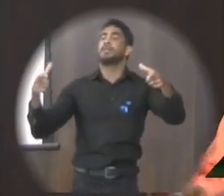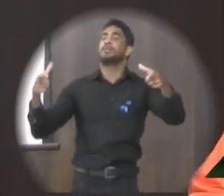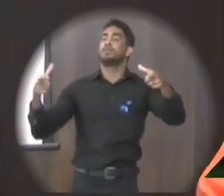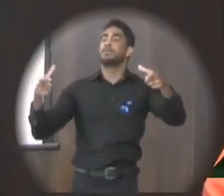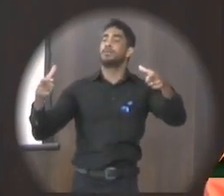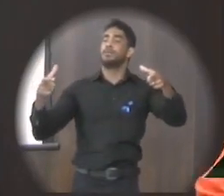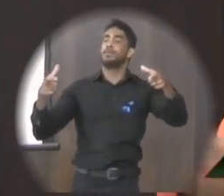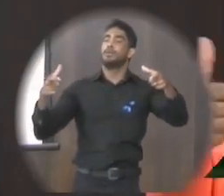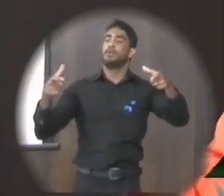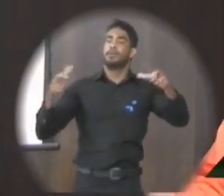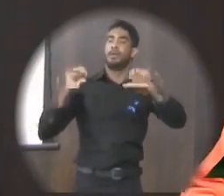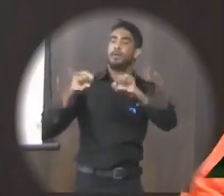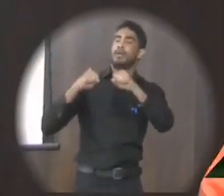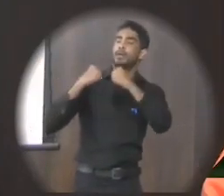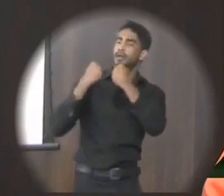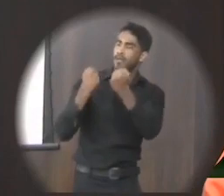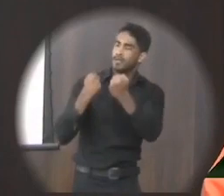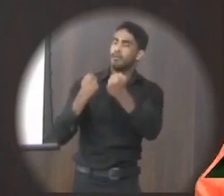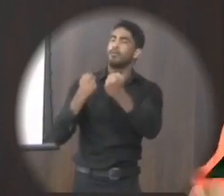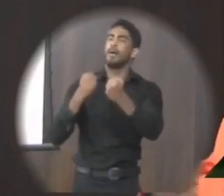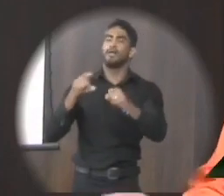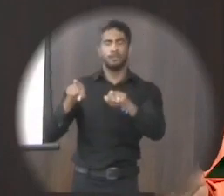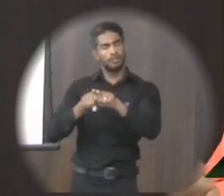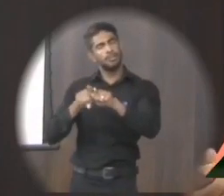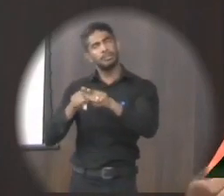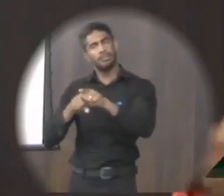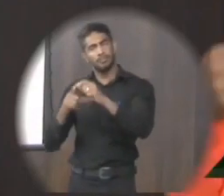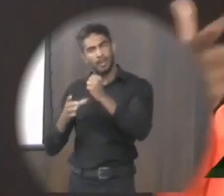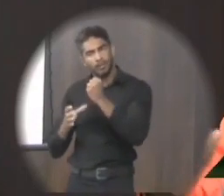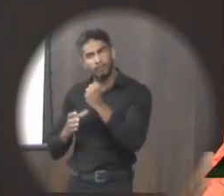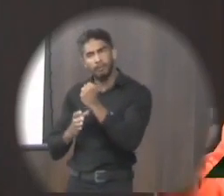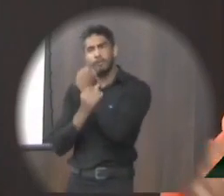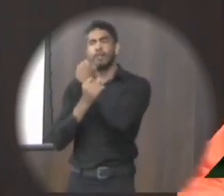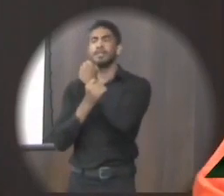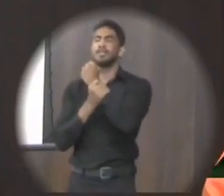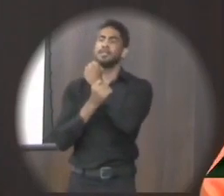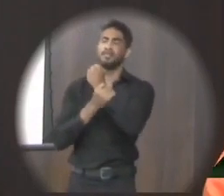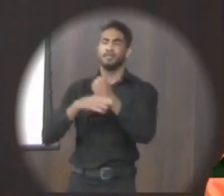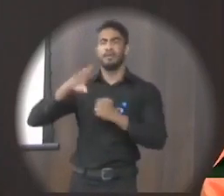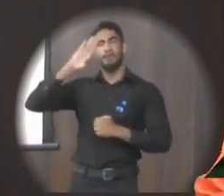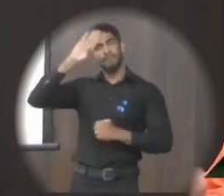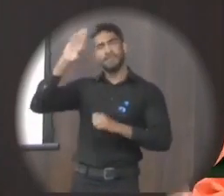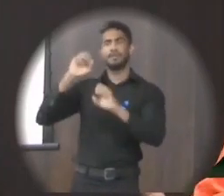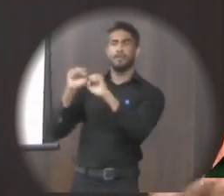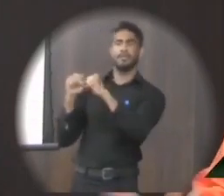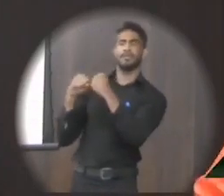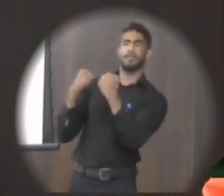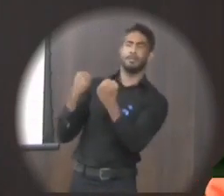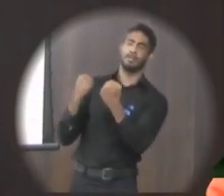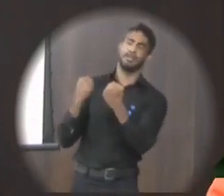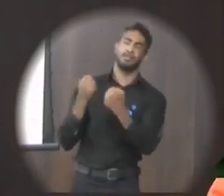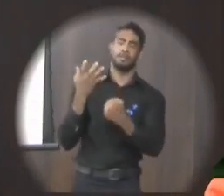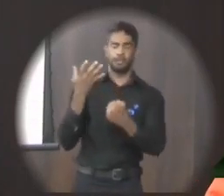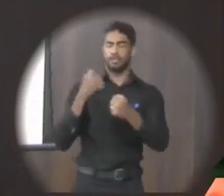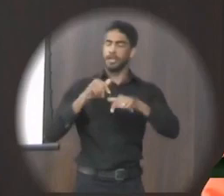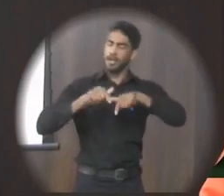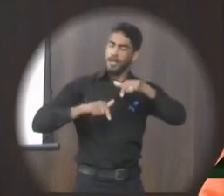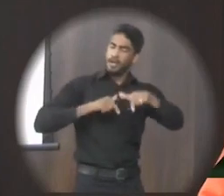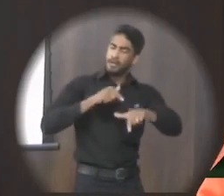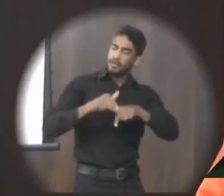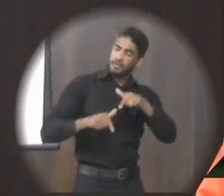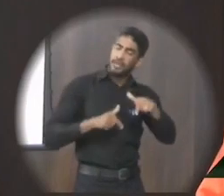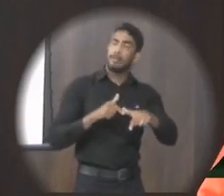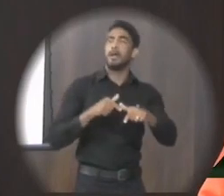esse combate e fortalecendo essa situação, principalmente de prevenção. É o que a gente quer trabalhar. O bombeiro